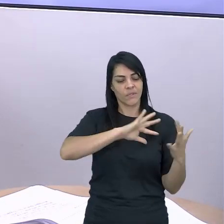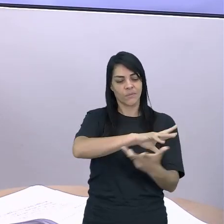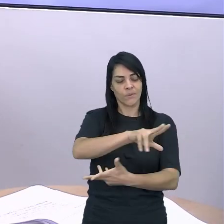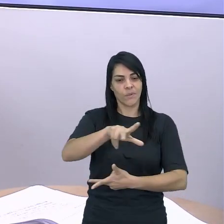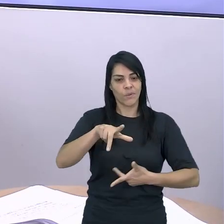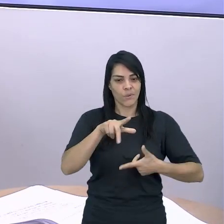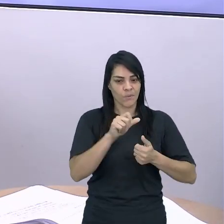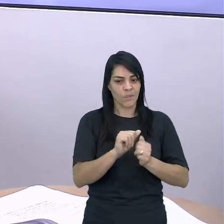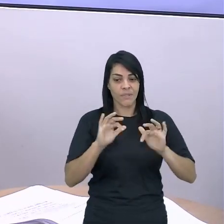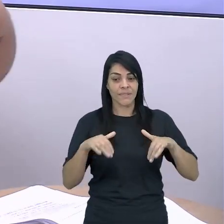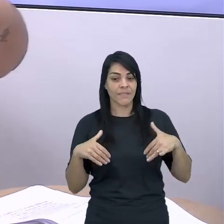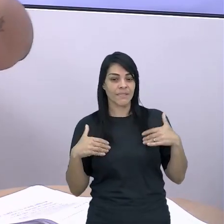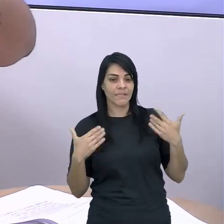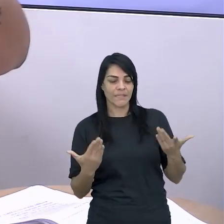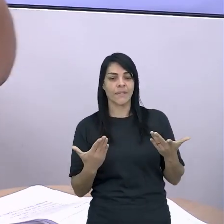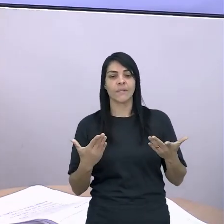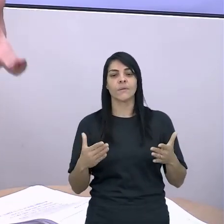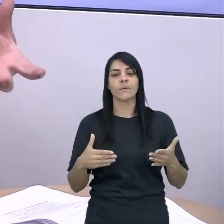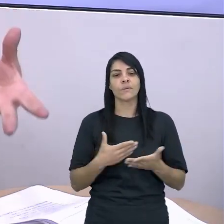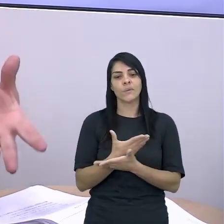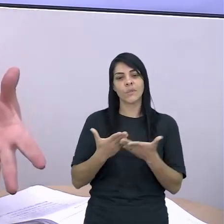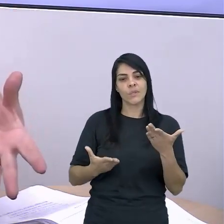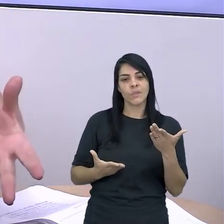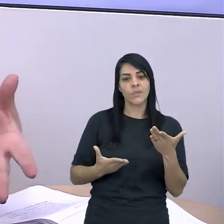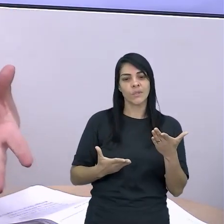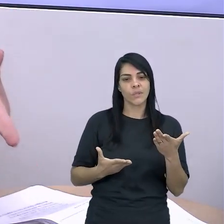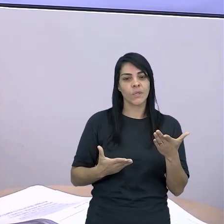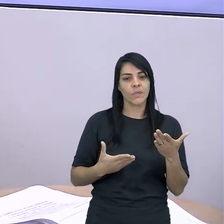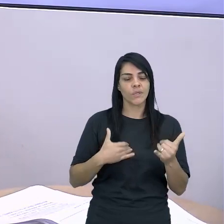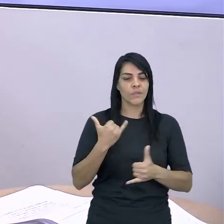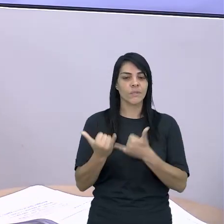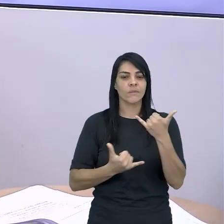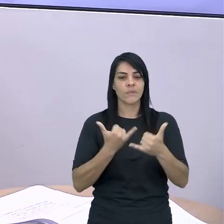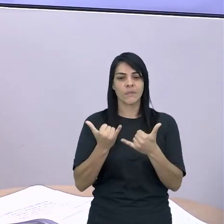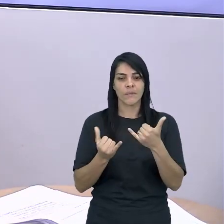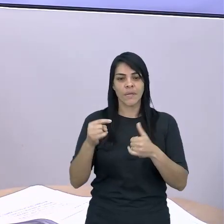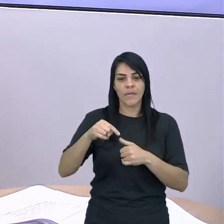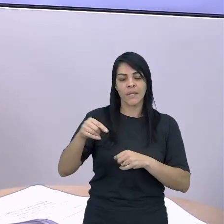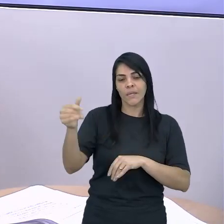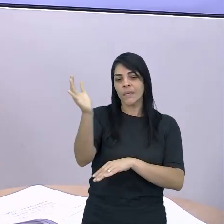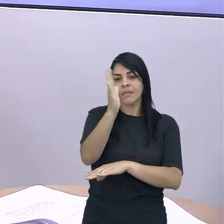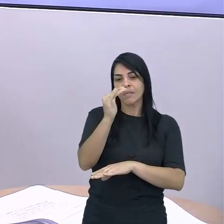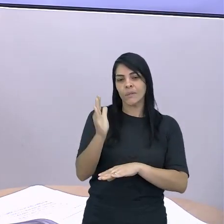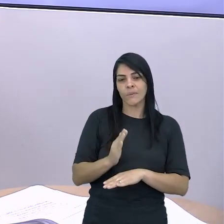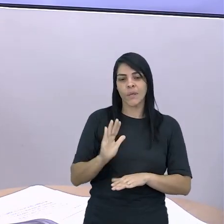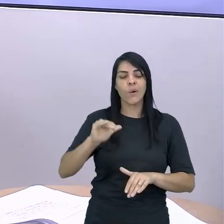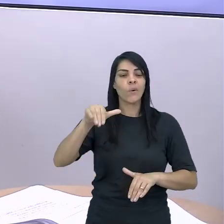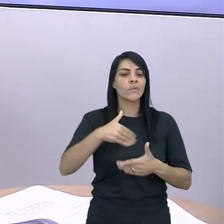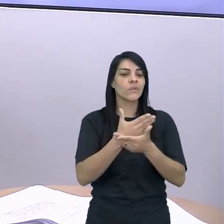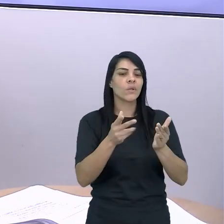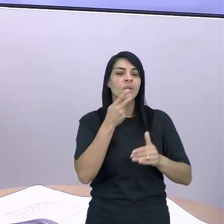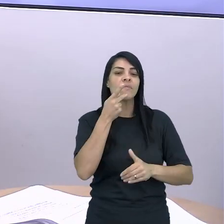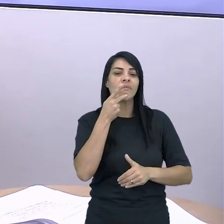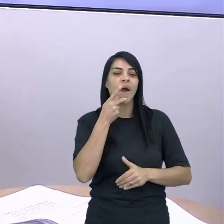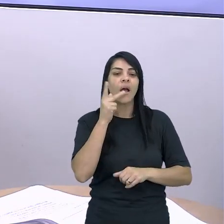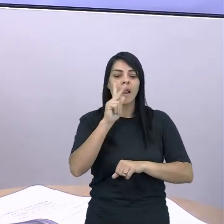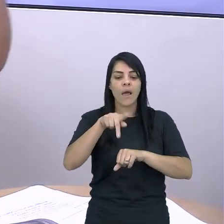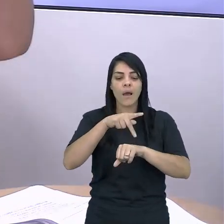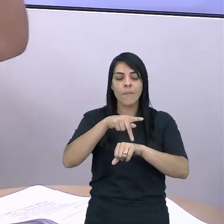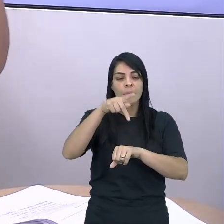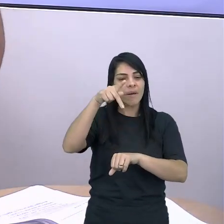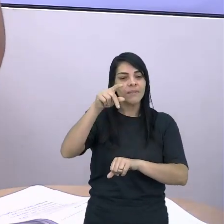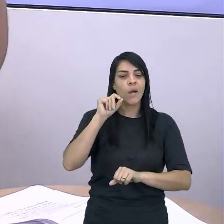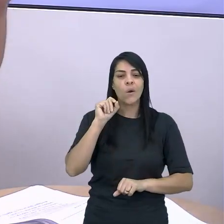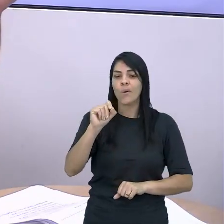tá? Então, aí a gente pode perguntar, aqui no Brasil, quando a gente fala de Páscoa, o